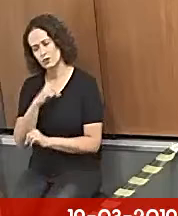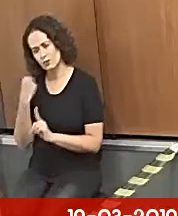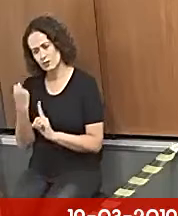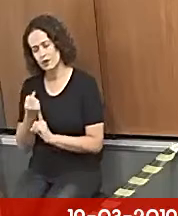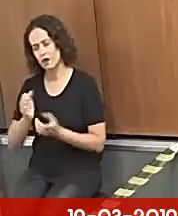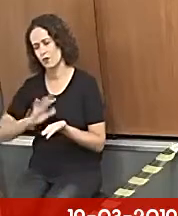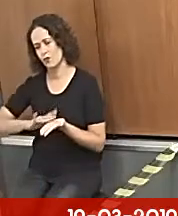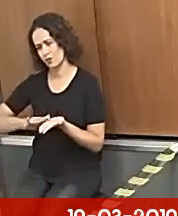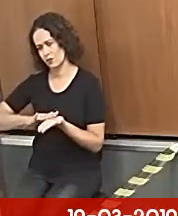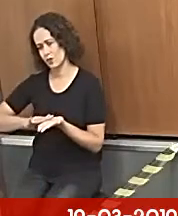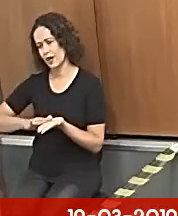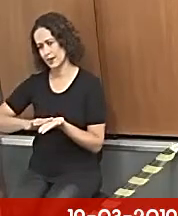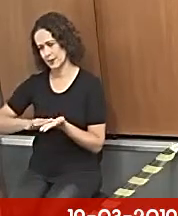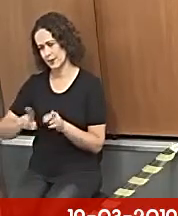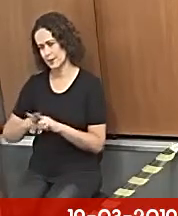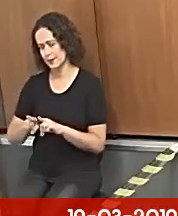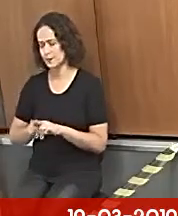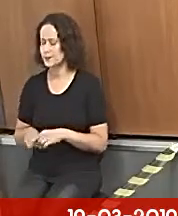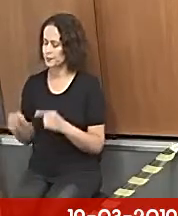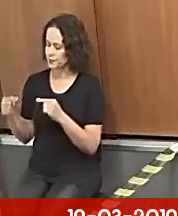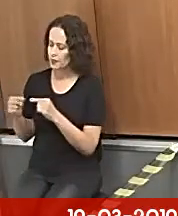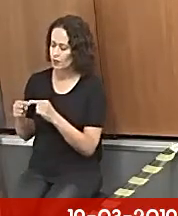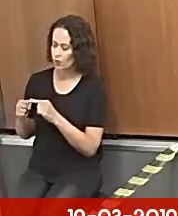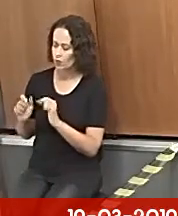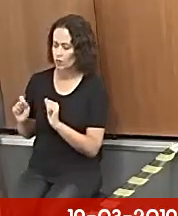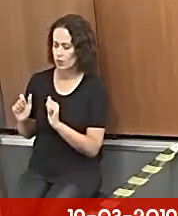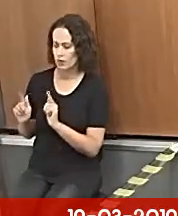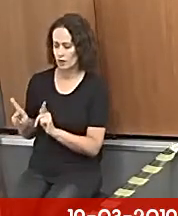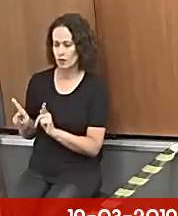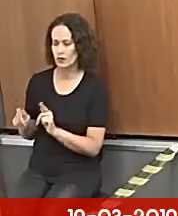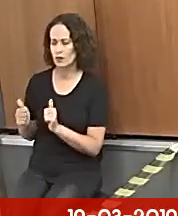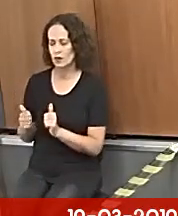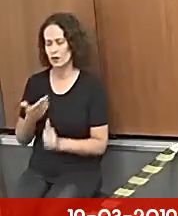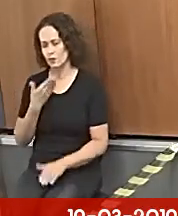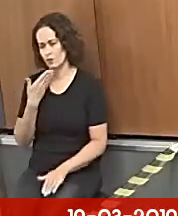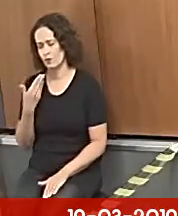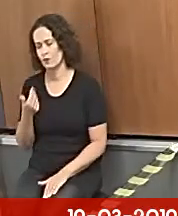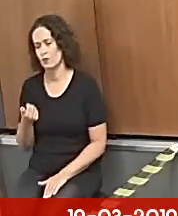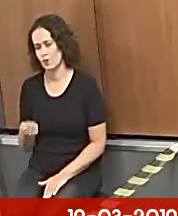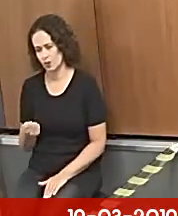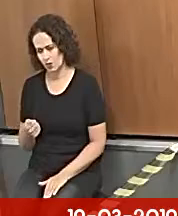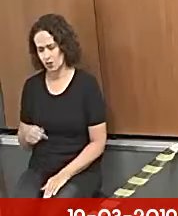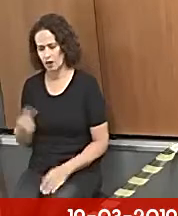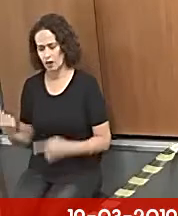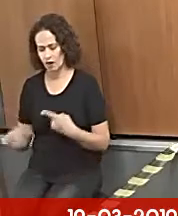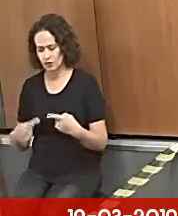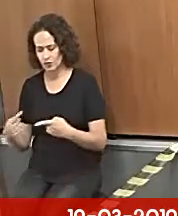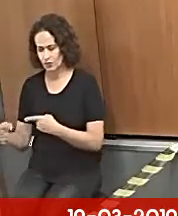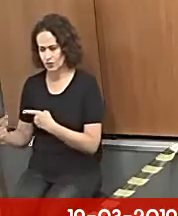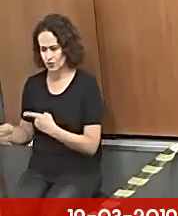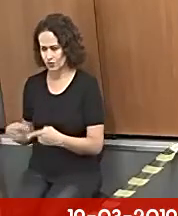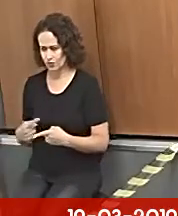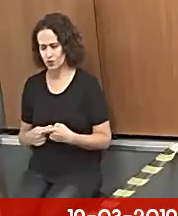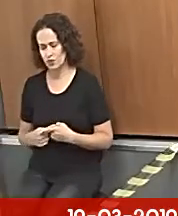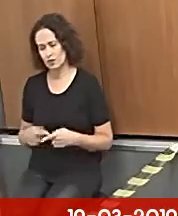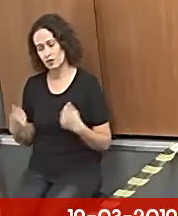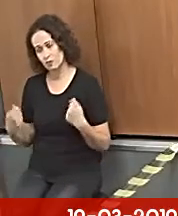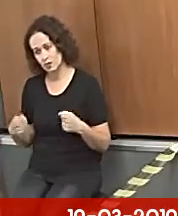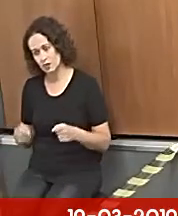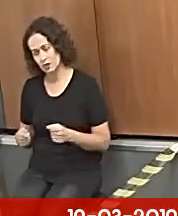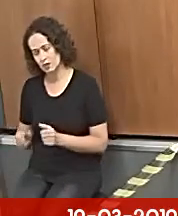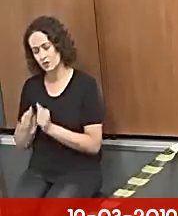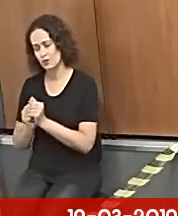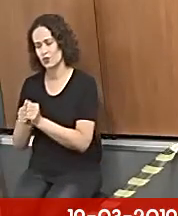brasil então eu acredito que seja melhor porque nada de discutir não é nada de nós sem nós então